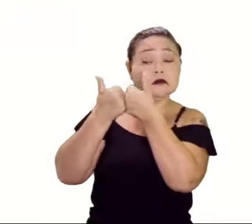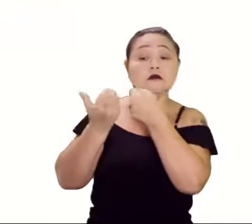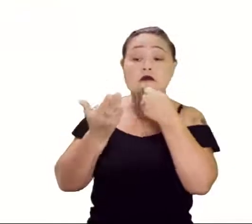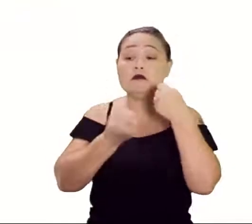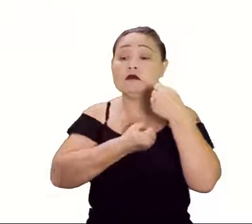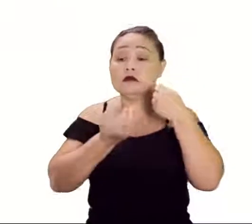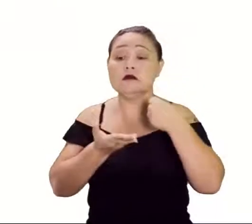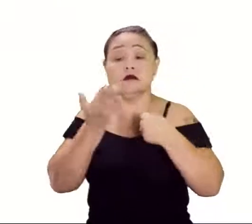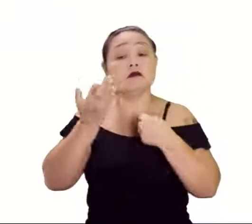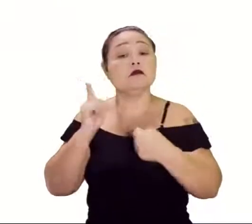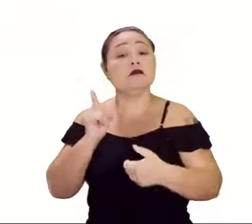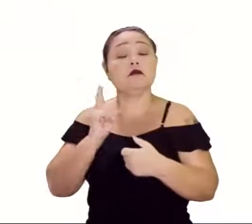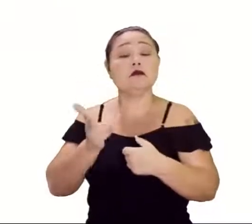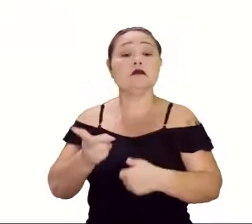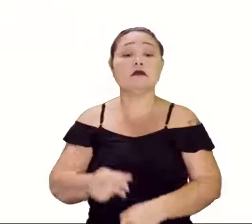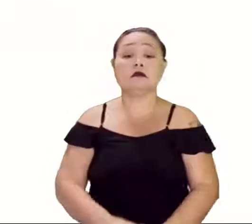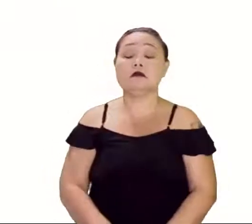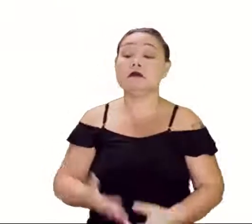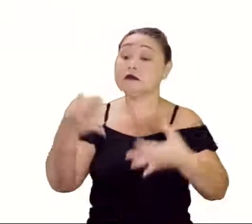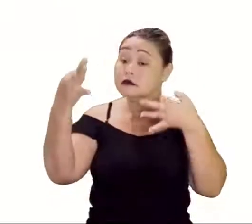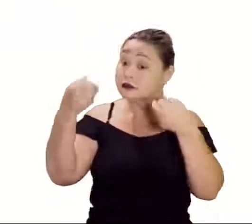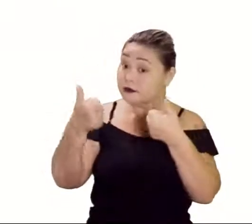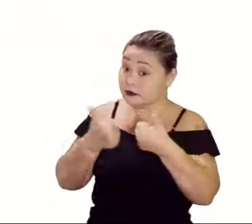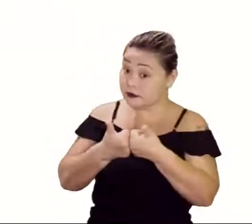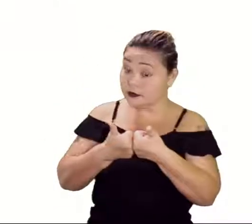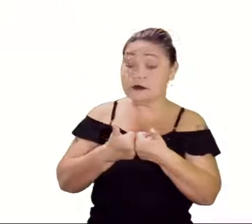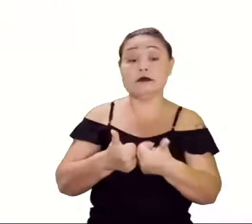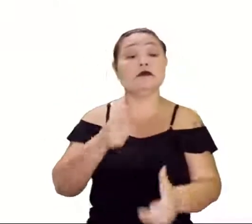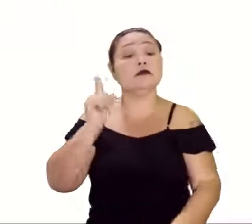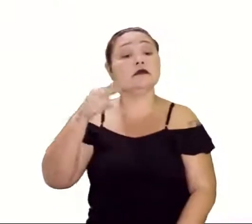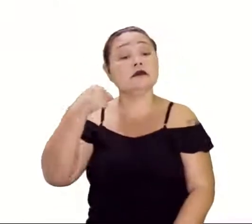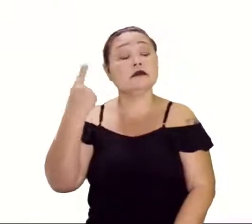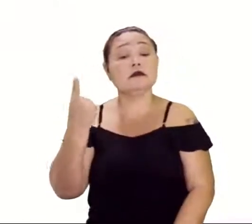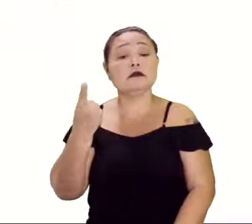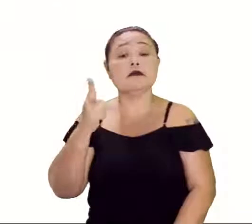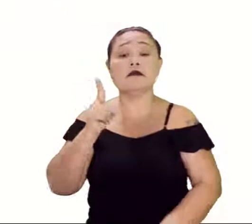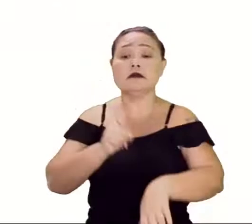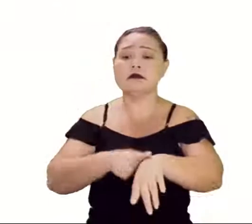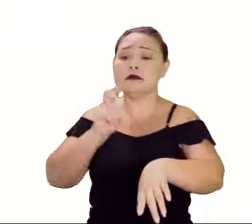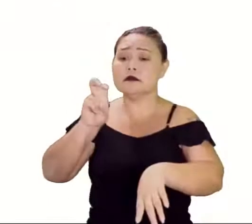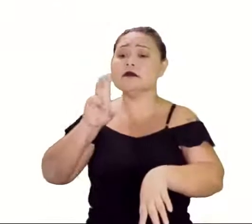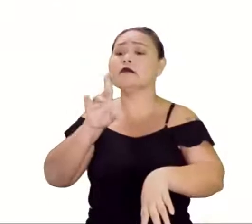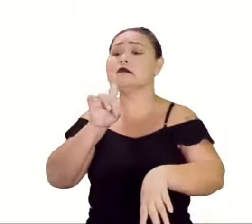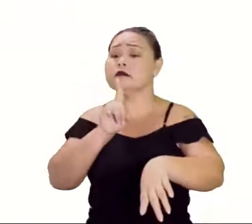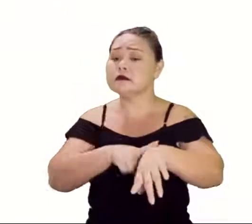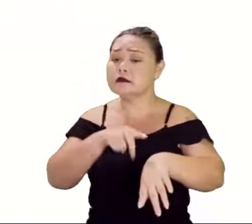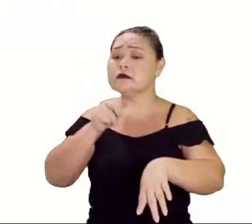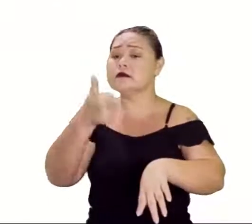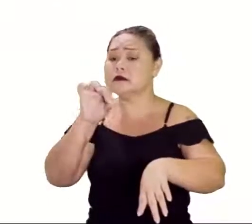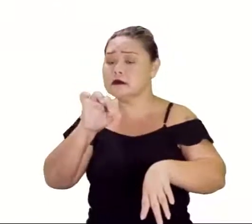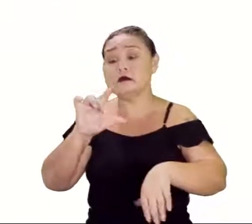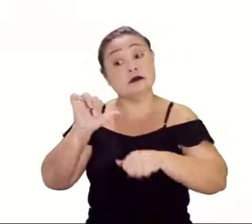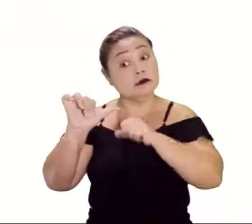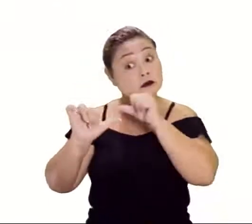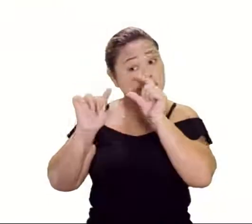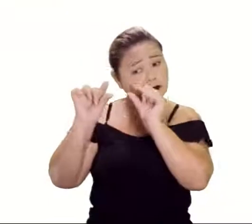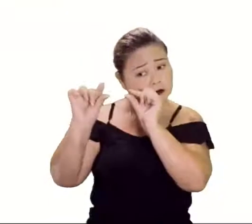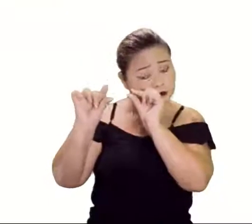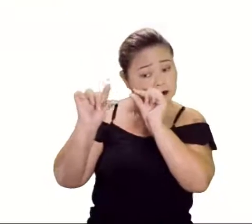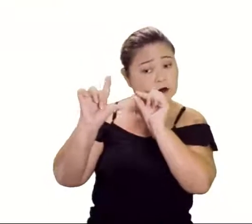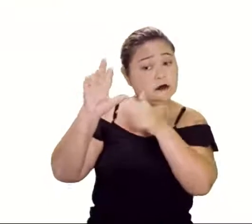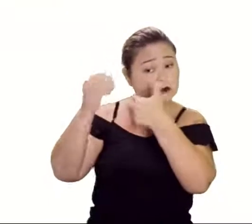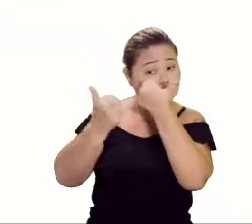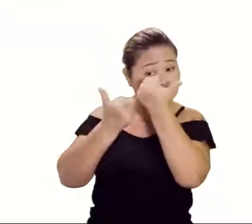isso. Toda vez, né? Perfeito. Beleza? Agora ele quer quando o t for 5 e quando o t for 10, aí muda um pouquinho, né? Nós vamos